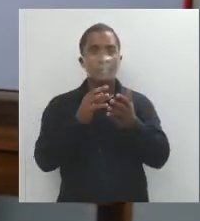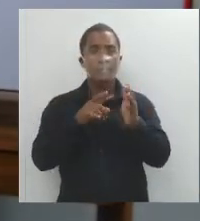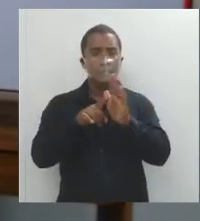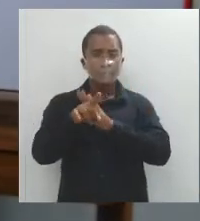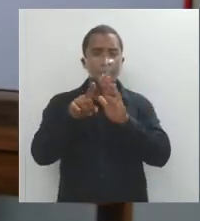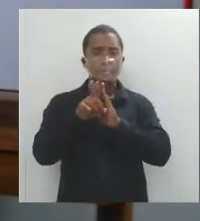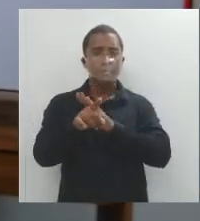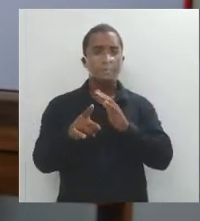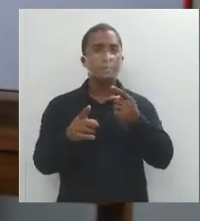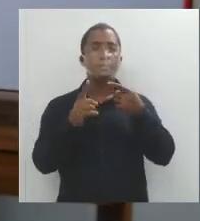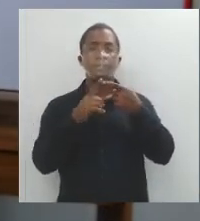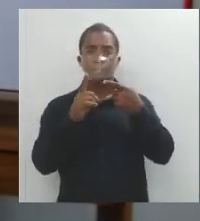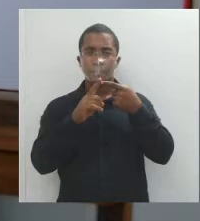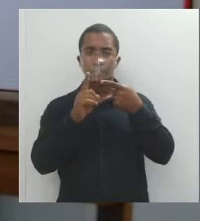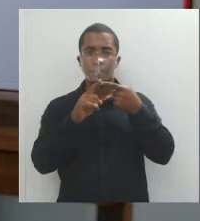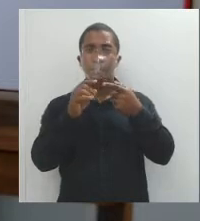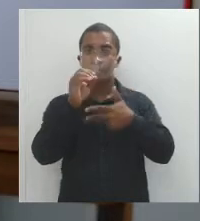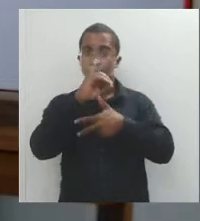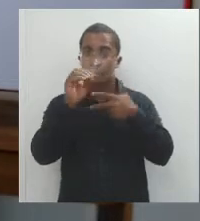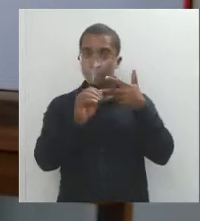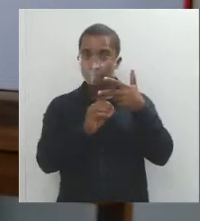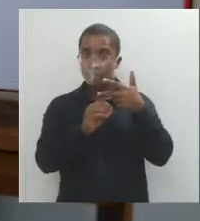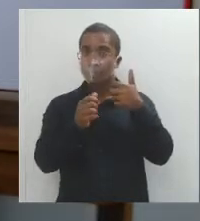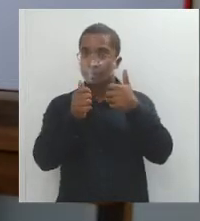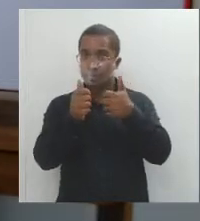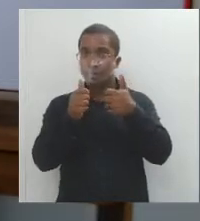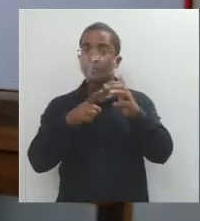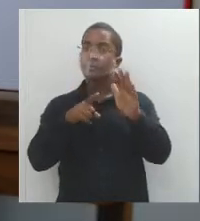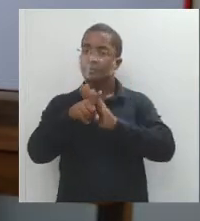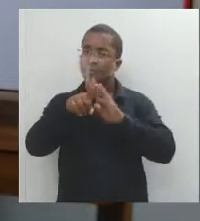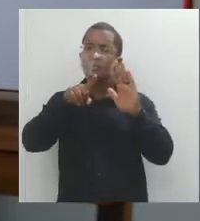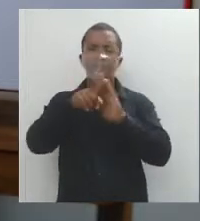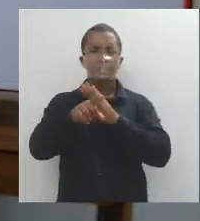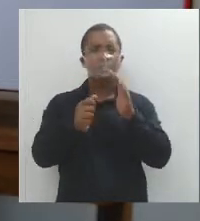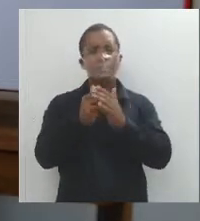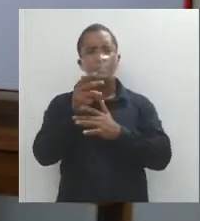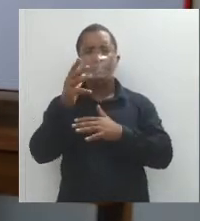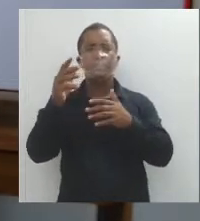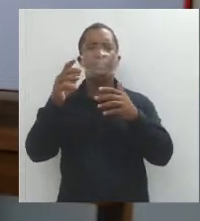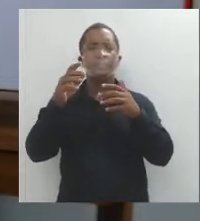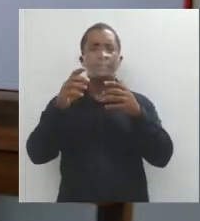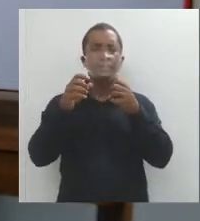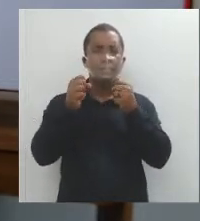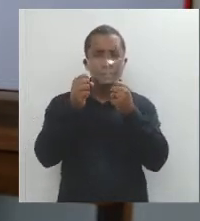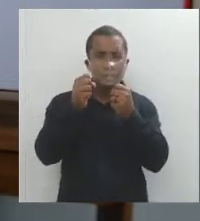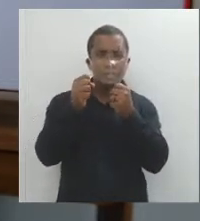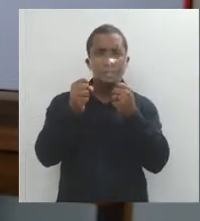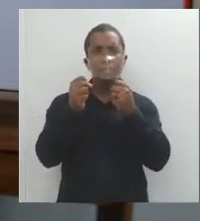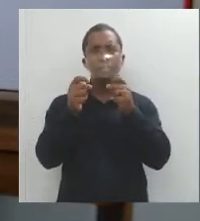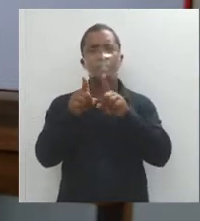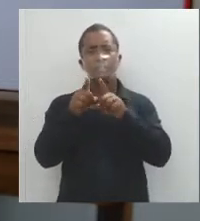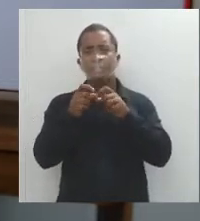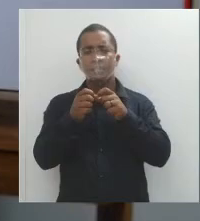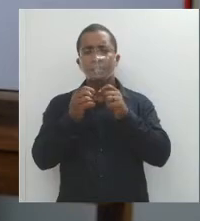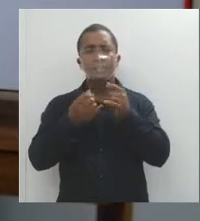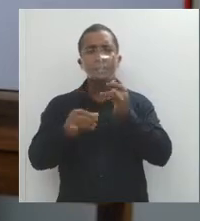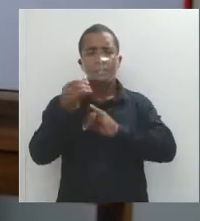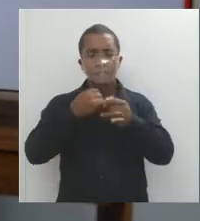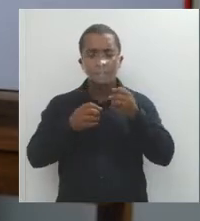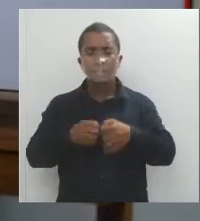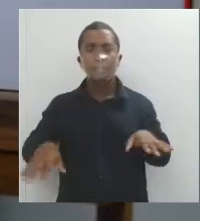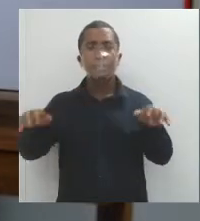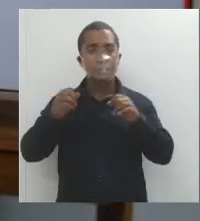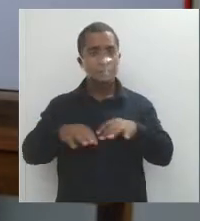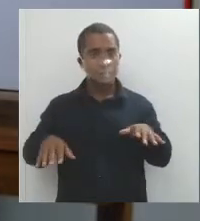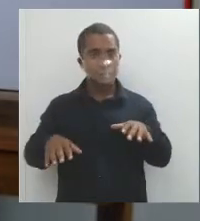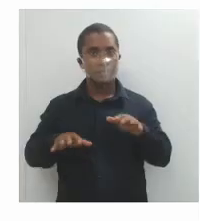pegar essa primeira questão aí, que foi do Enem. Cai muita questão do Enem, grandeza de potência e consumo de energia. Então, vê